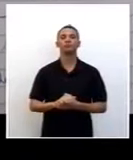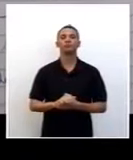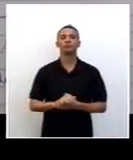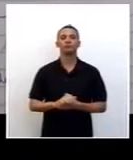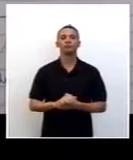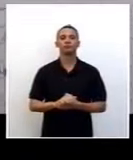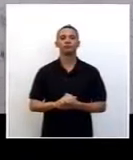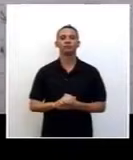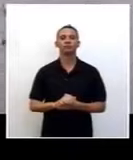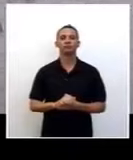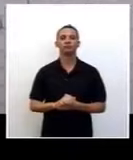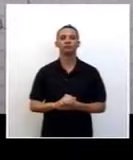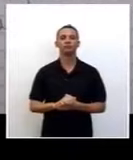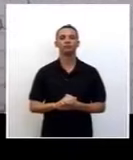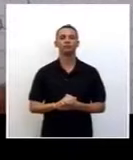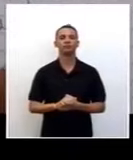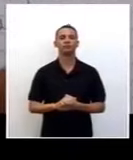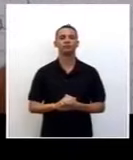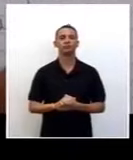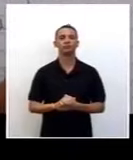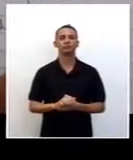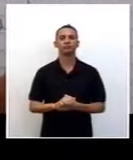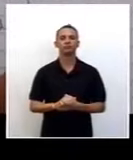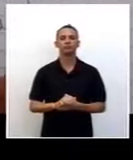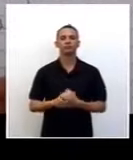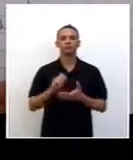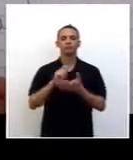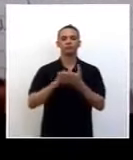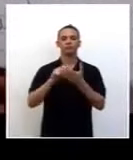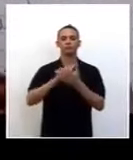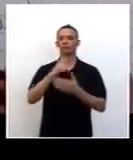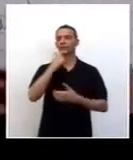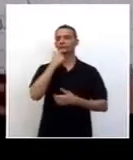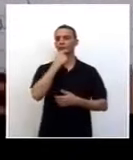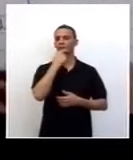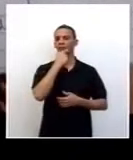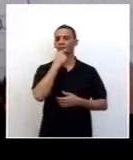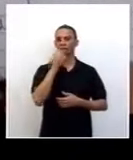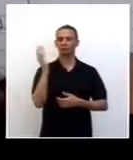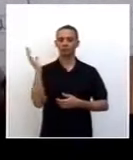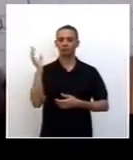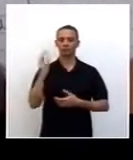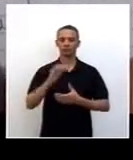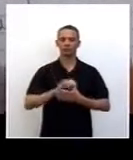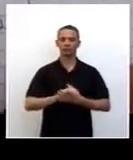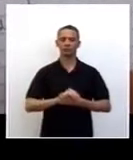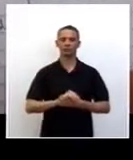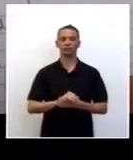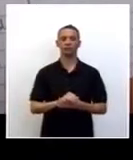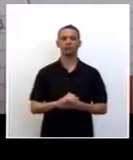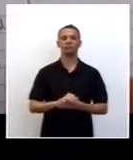o Didi o you learn today